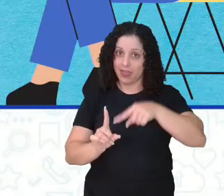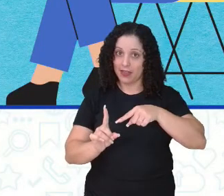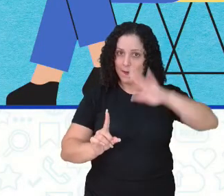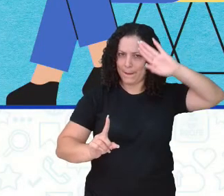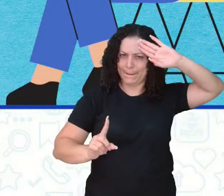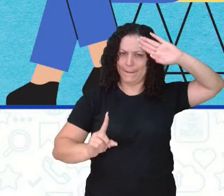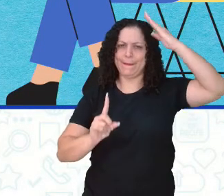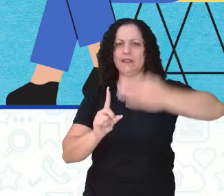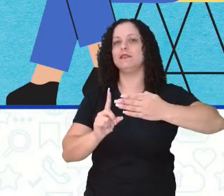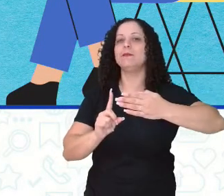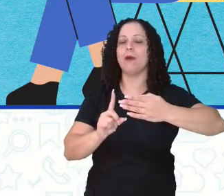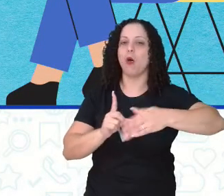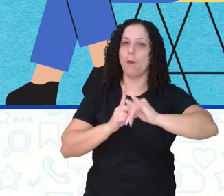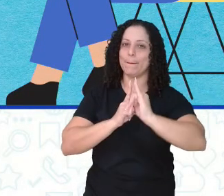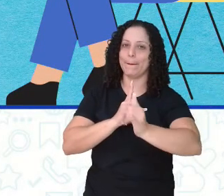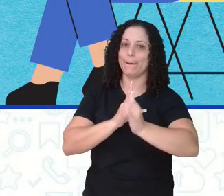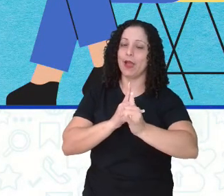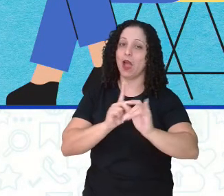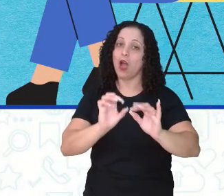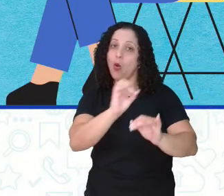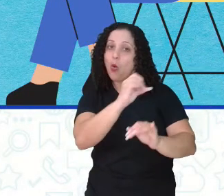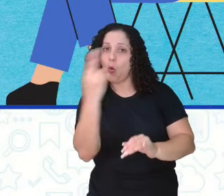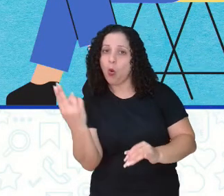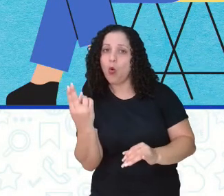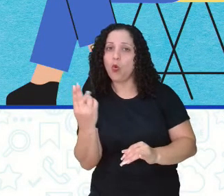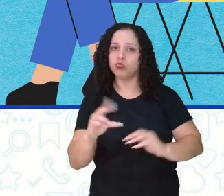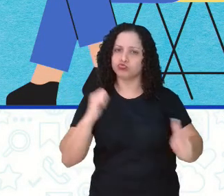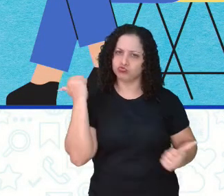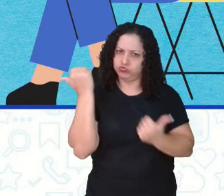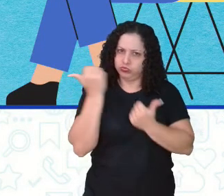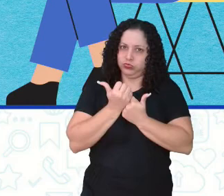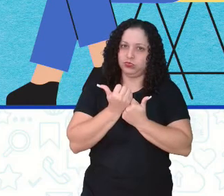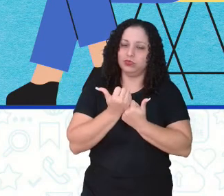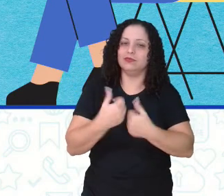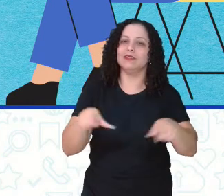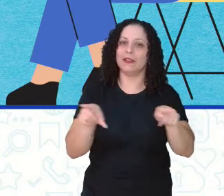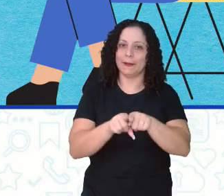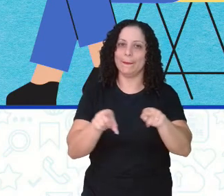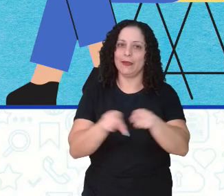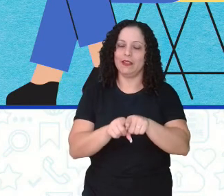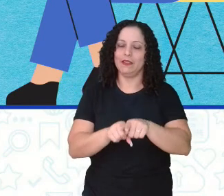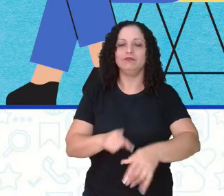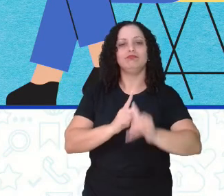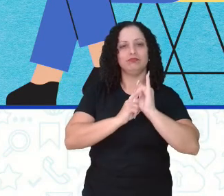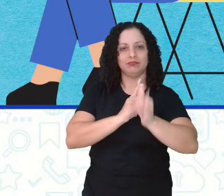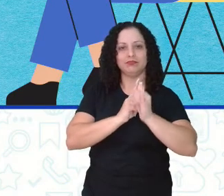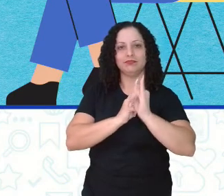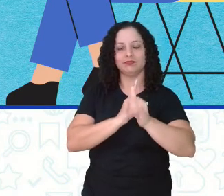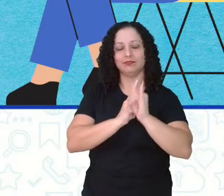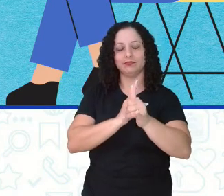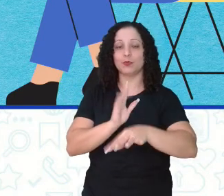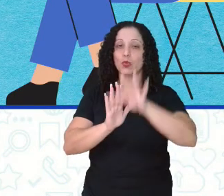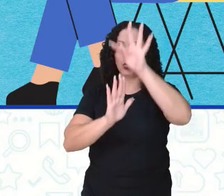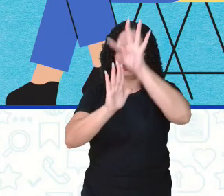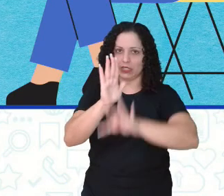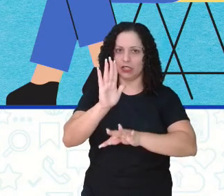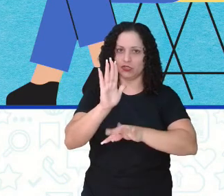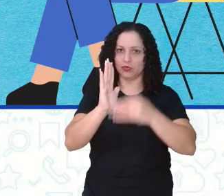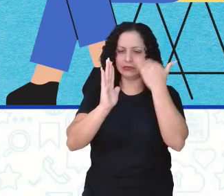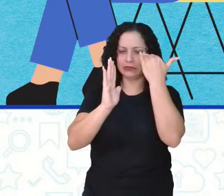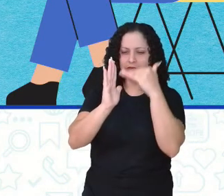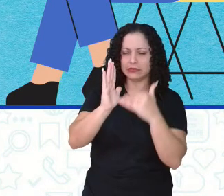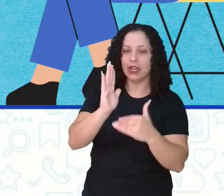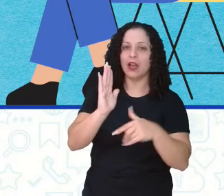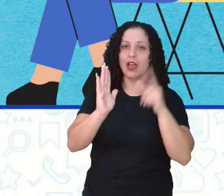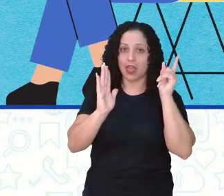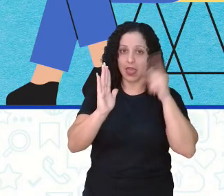principal, ou mesmo um secundário, que está ali como personagem, mas está contando. Portanto, se o texto estiver com esse